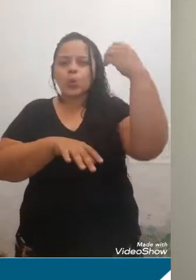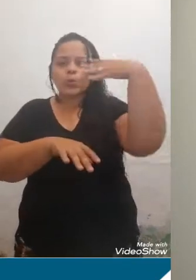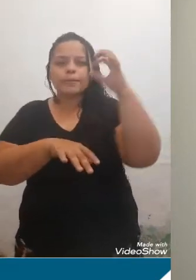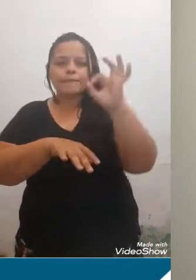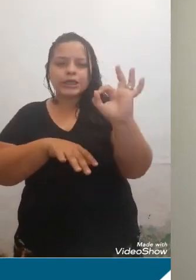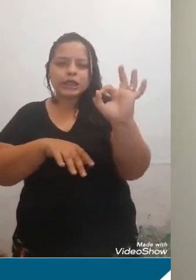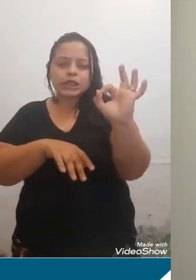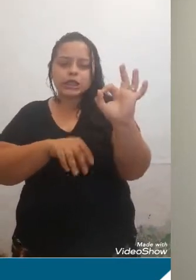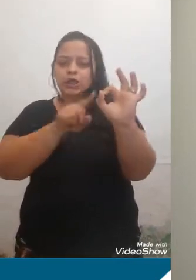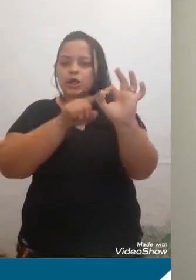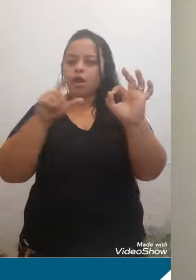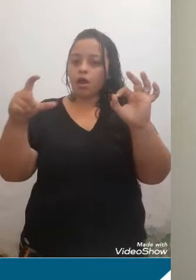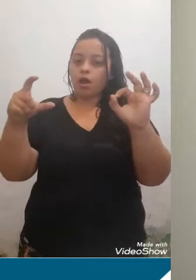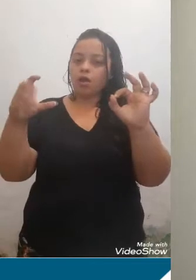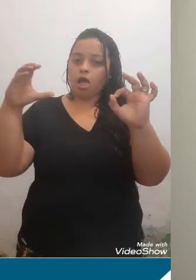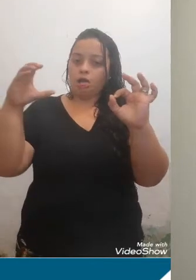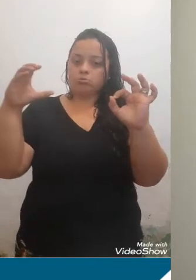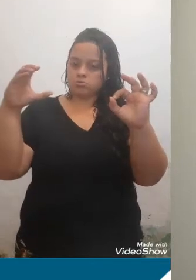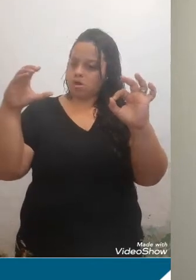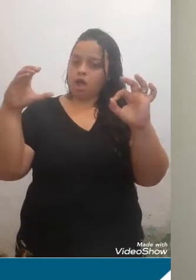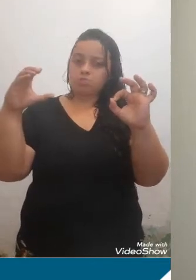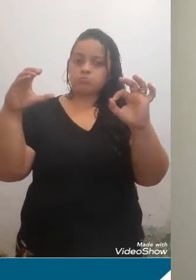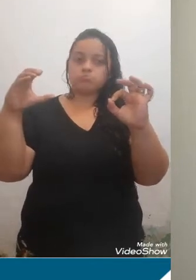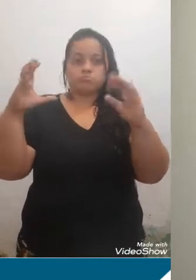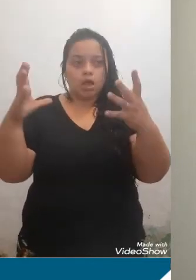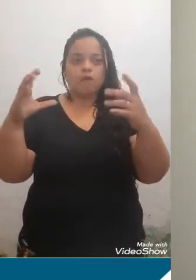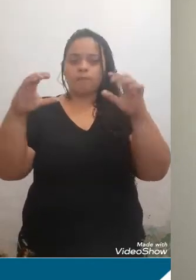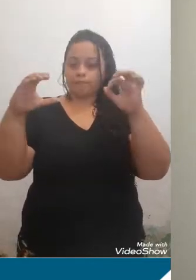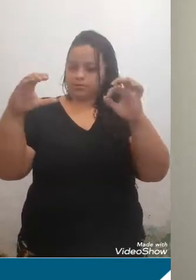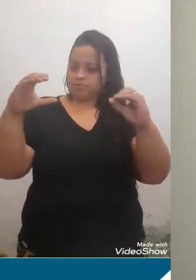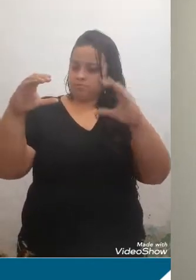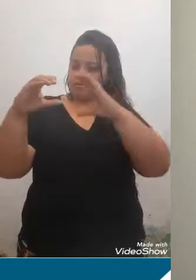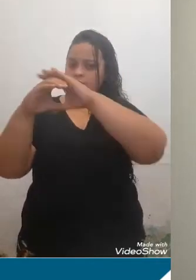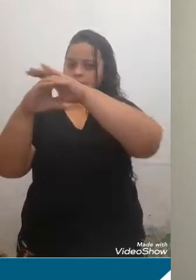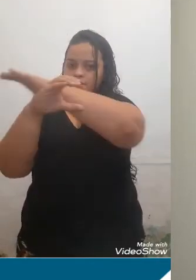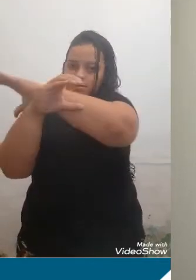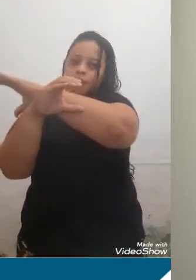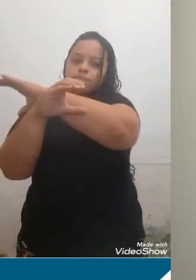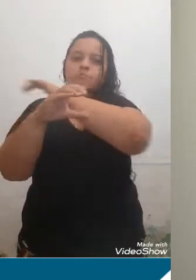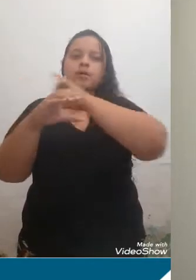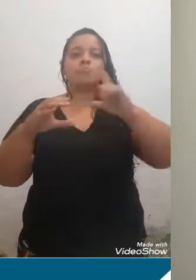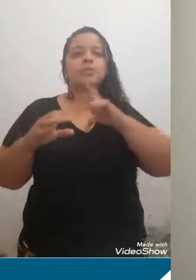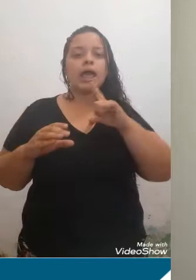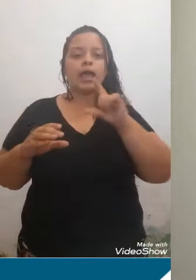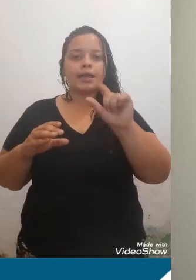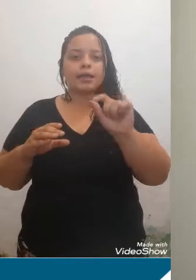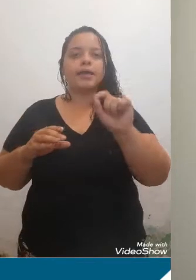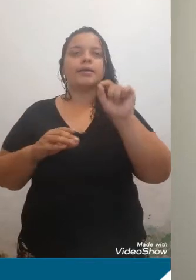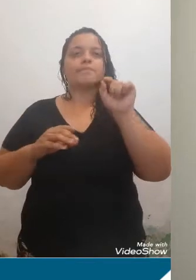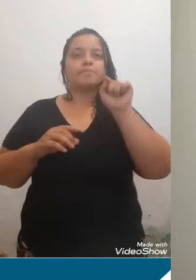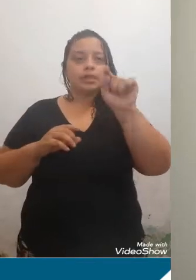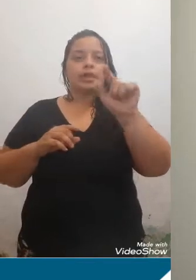em relação ao anteparo, beleza? Então, dessa forma, a gente diz que essa fonte ela é uma